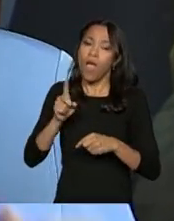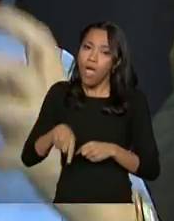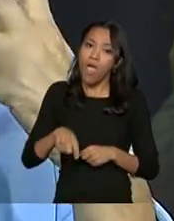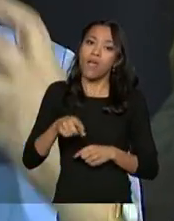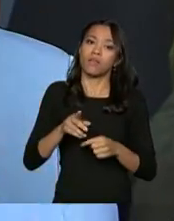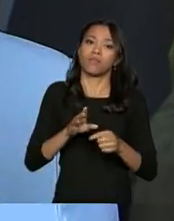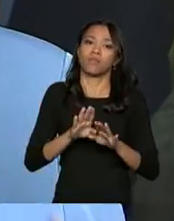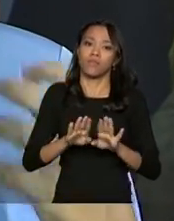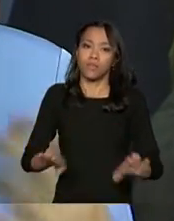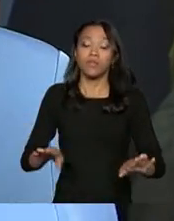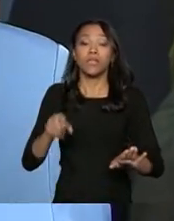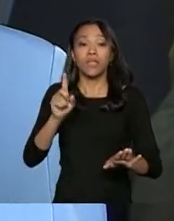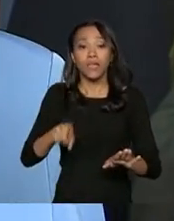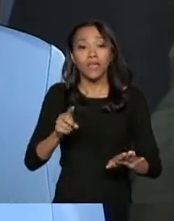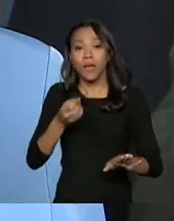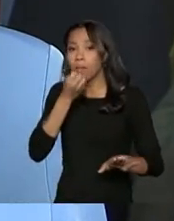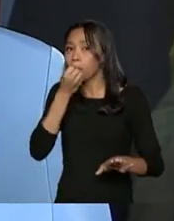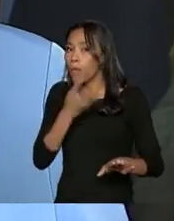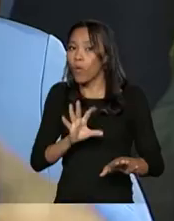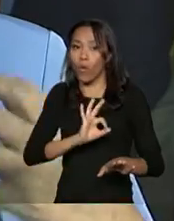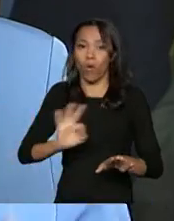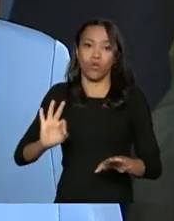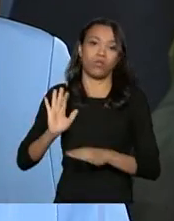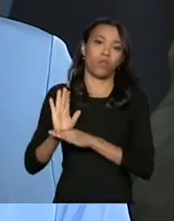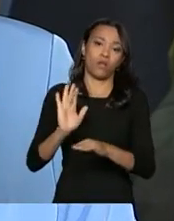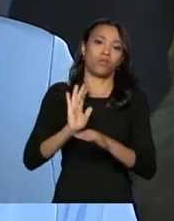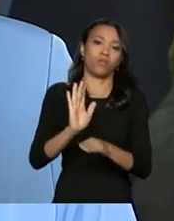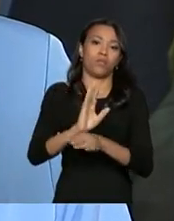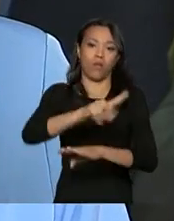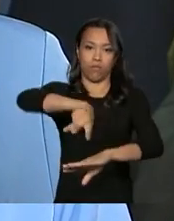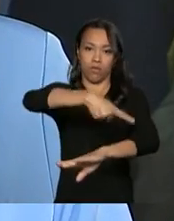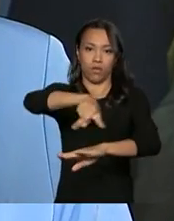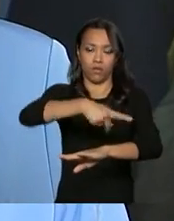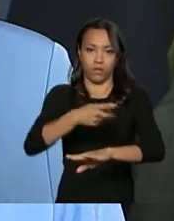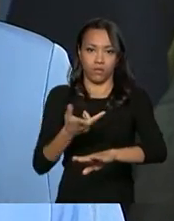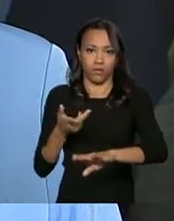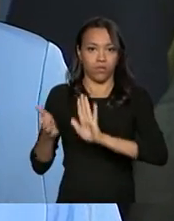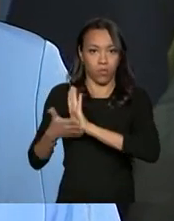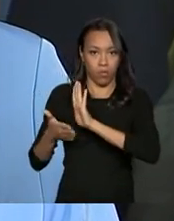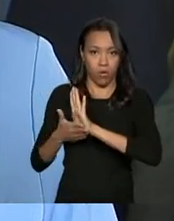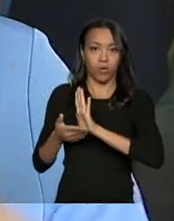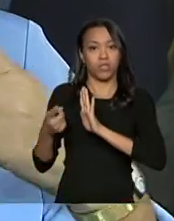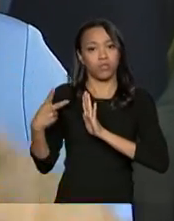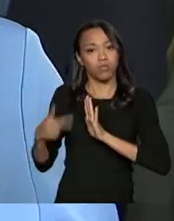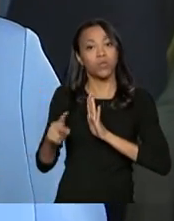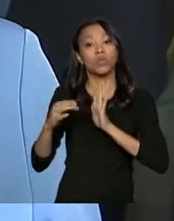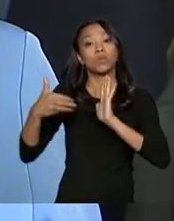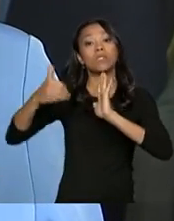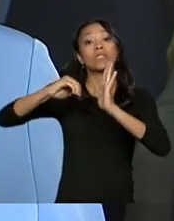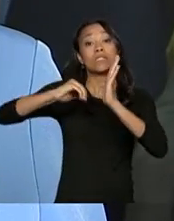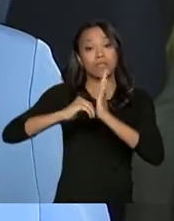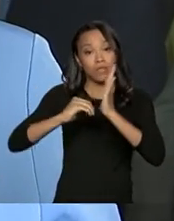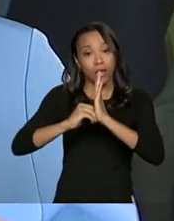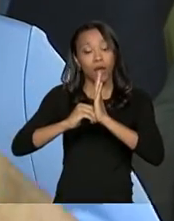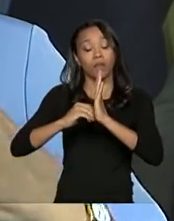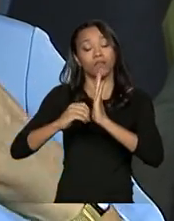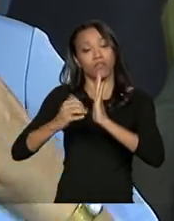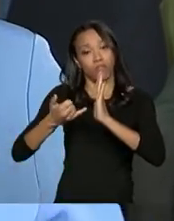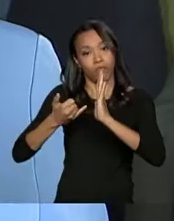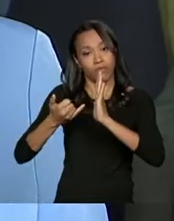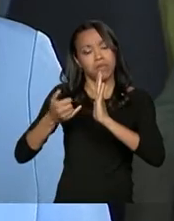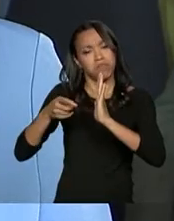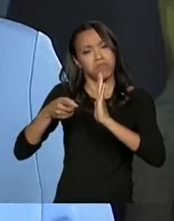sim é agenda positiva para o país. Mostra por parte do Senado uma disposição